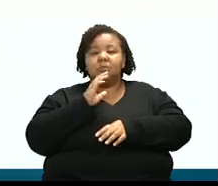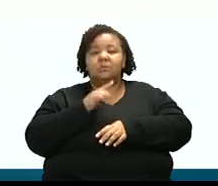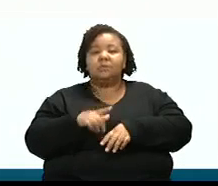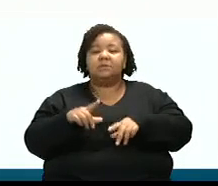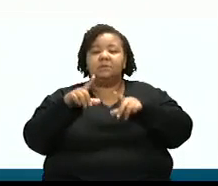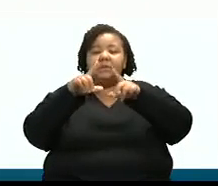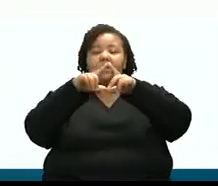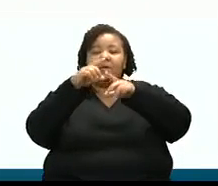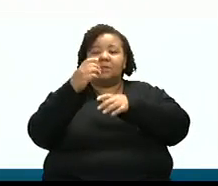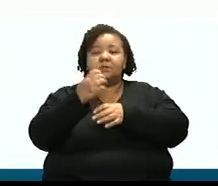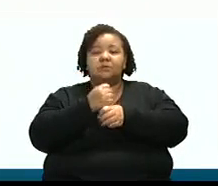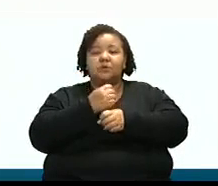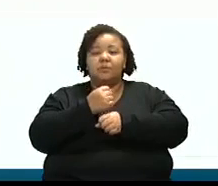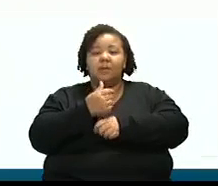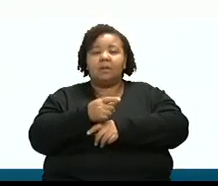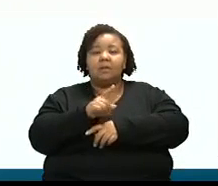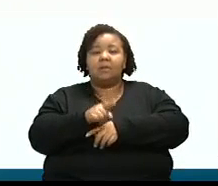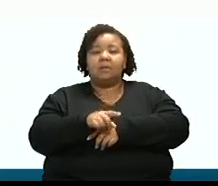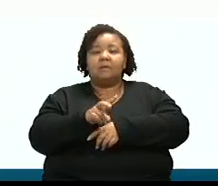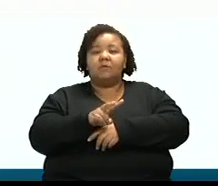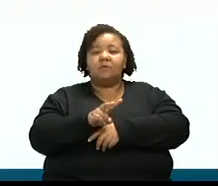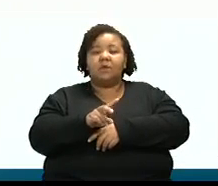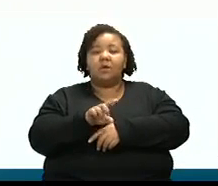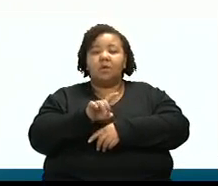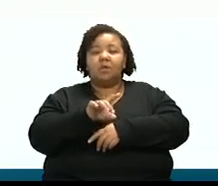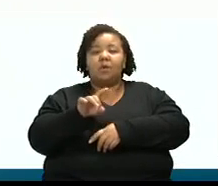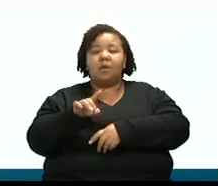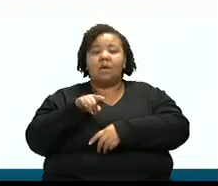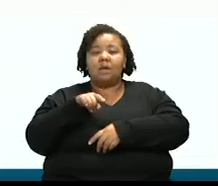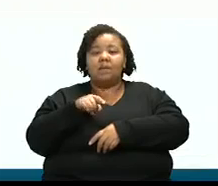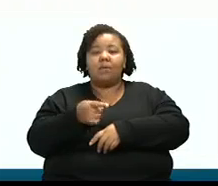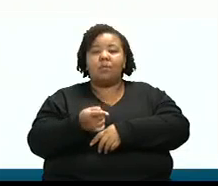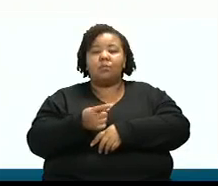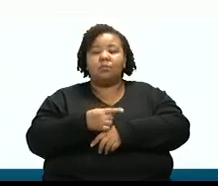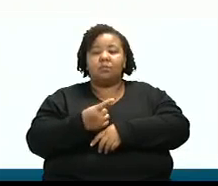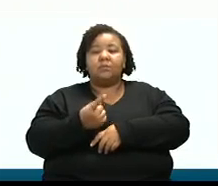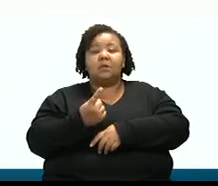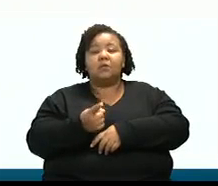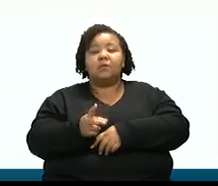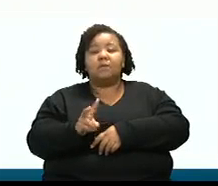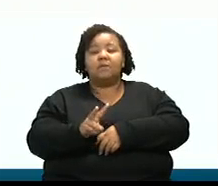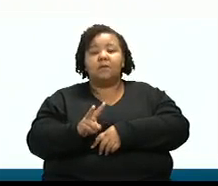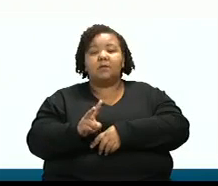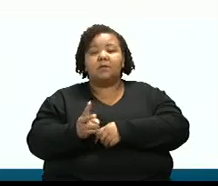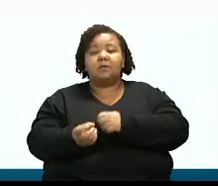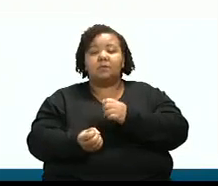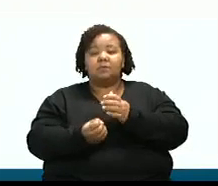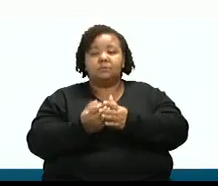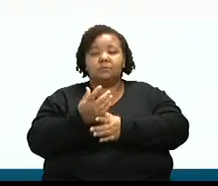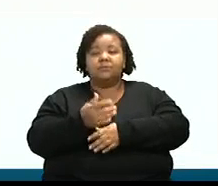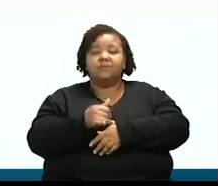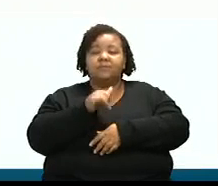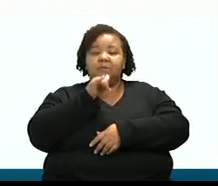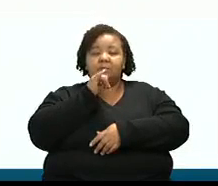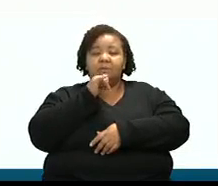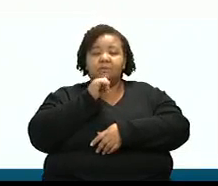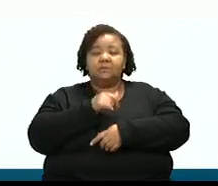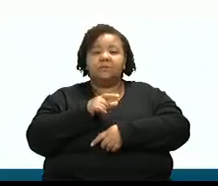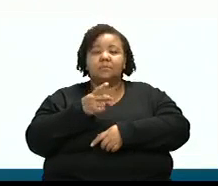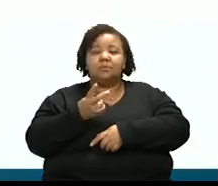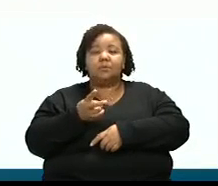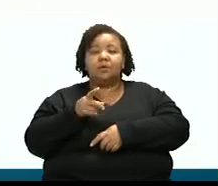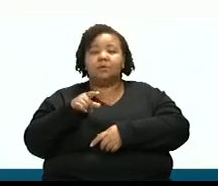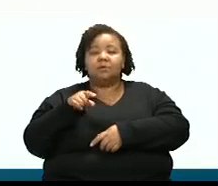geométrica do campo vetorial, a cada ponto eu identifico um vetor que está sendo gerado. Por exemplo, no ponto 2,